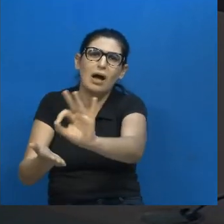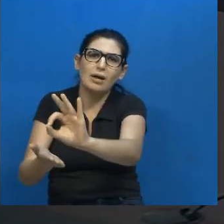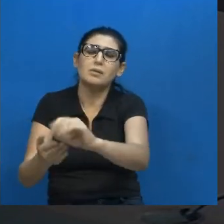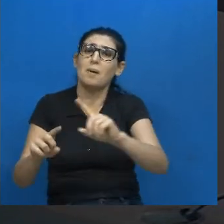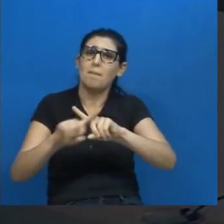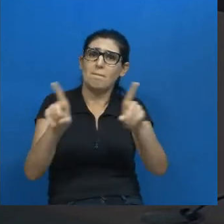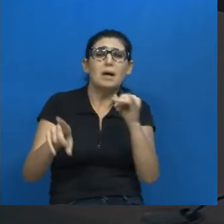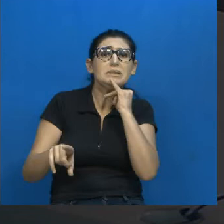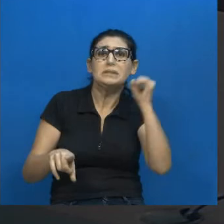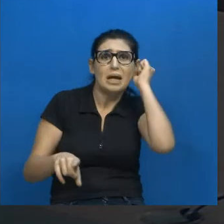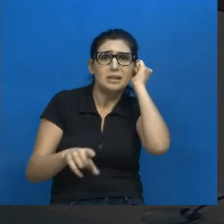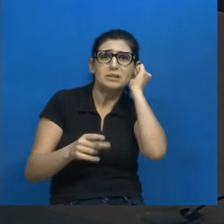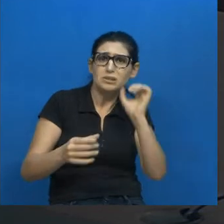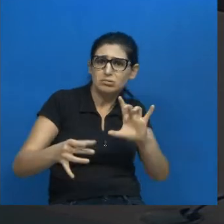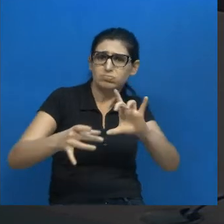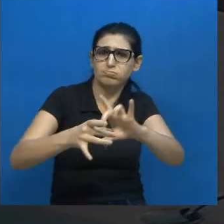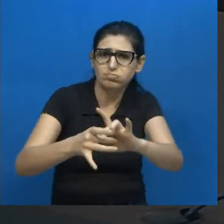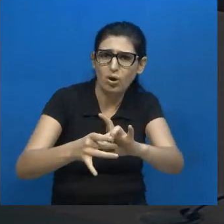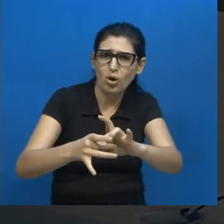dessas linhas.